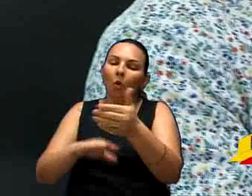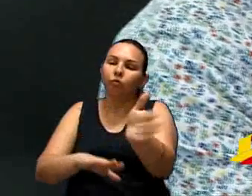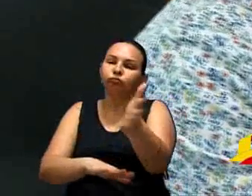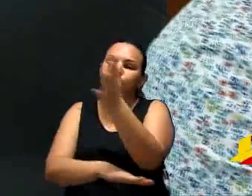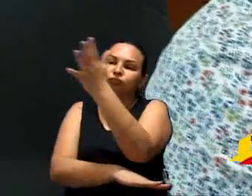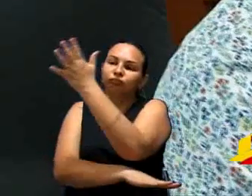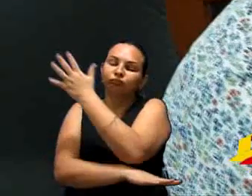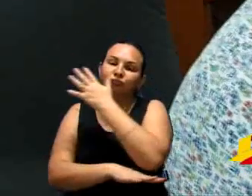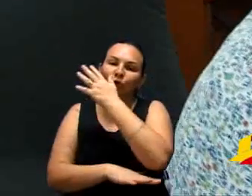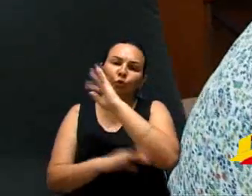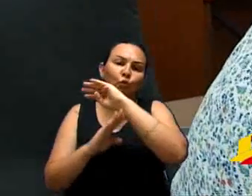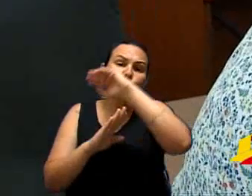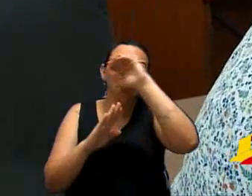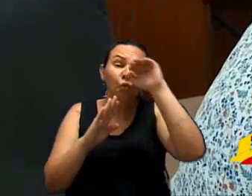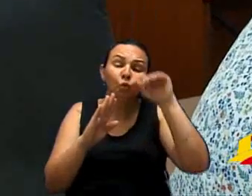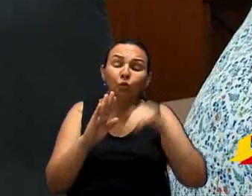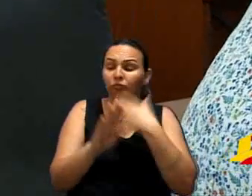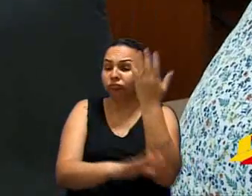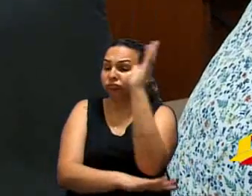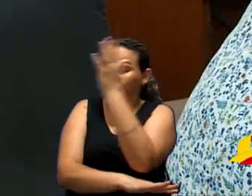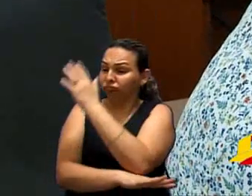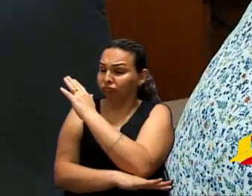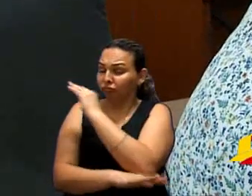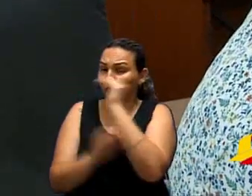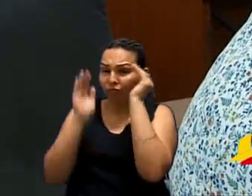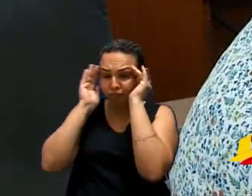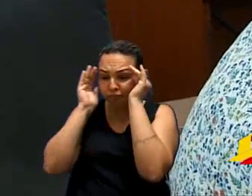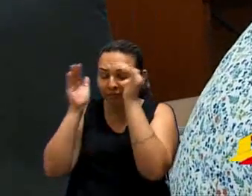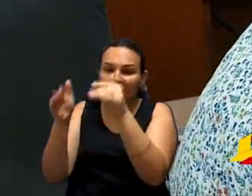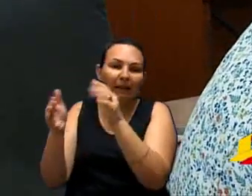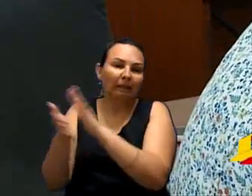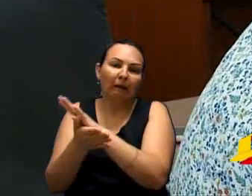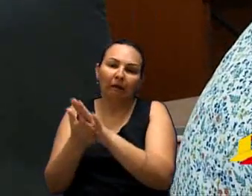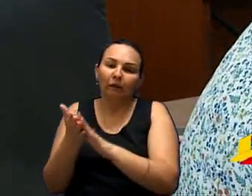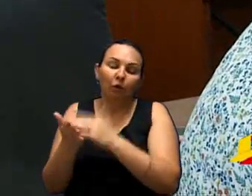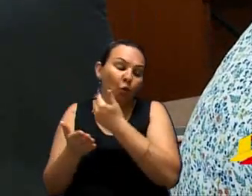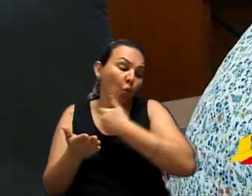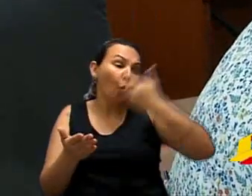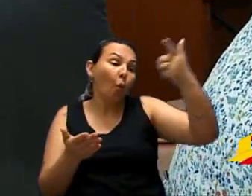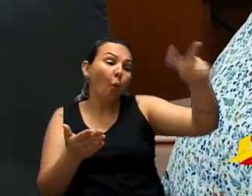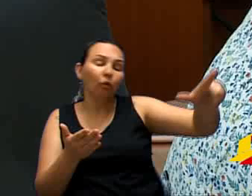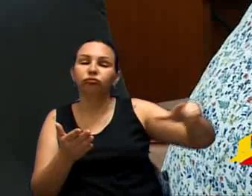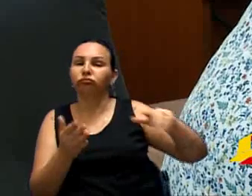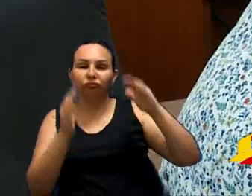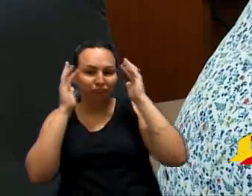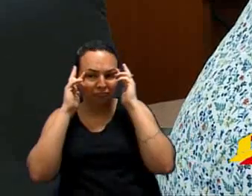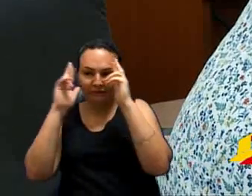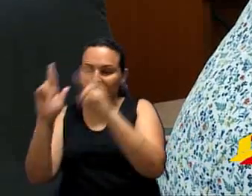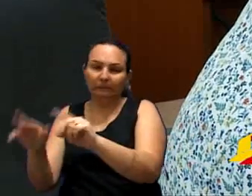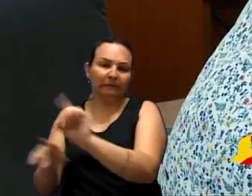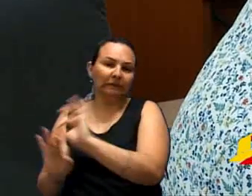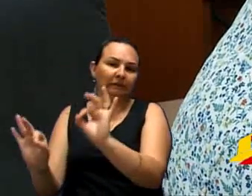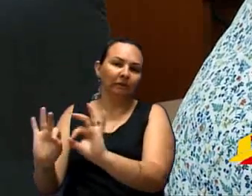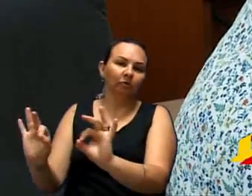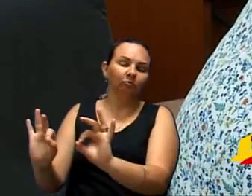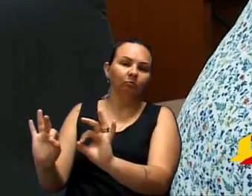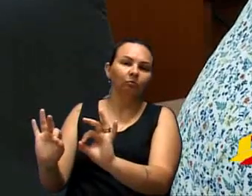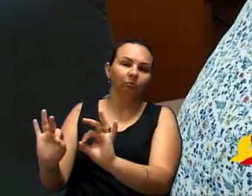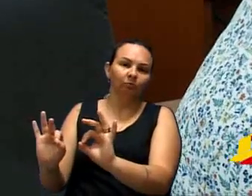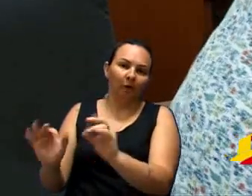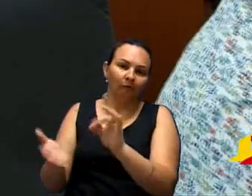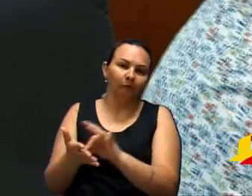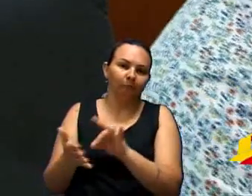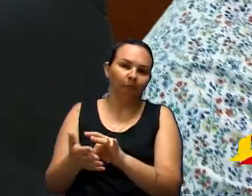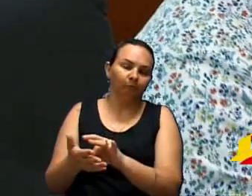tocante à igreja aos demais setores públicos a respeito essa é isso é isso é